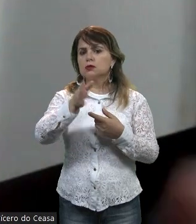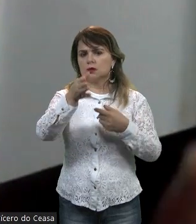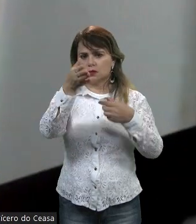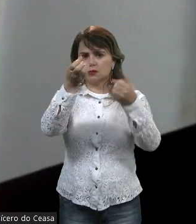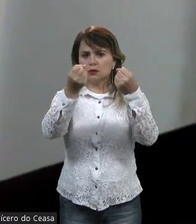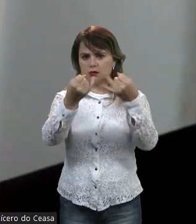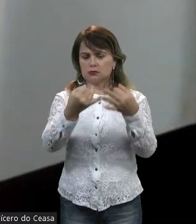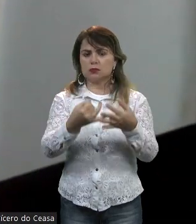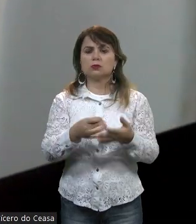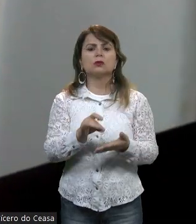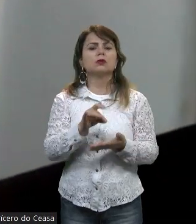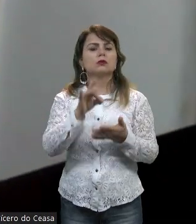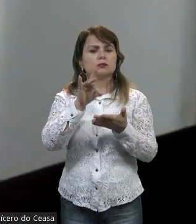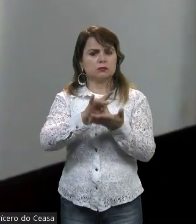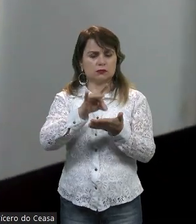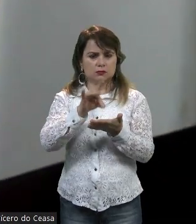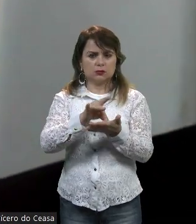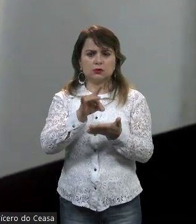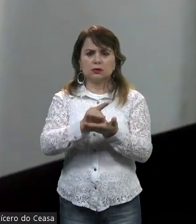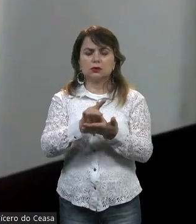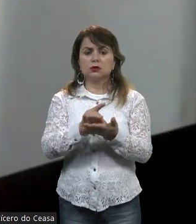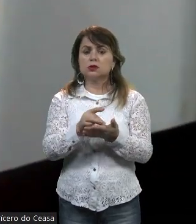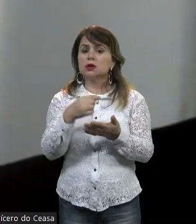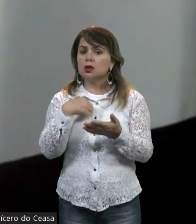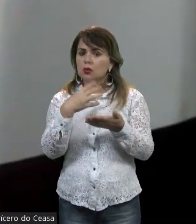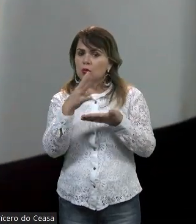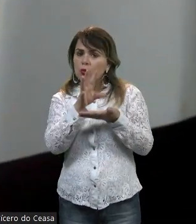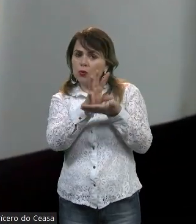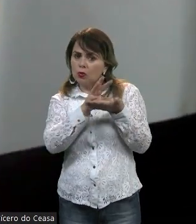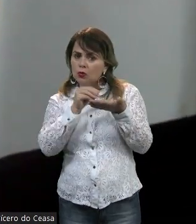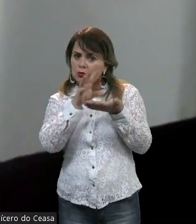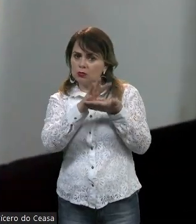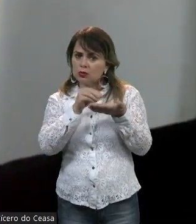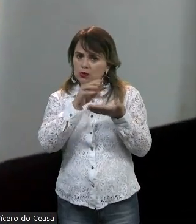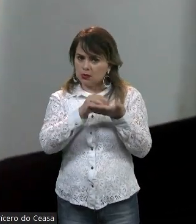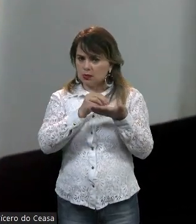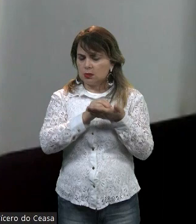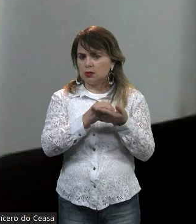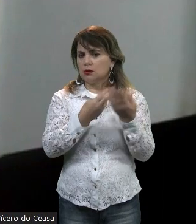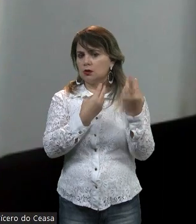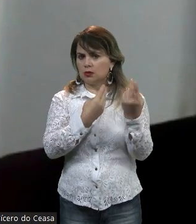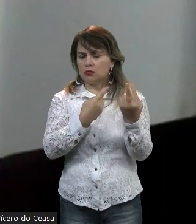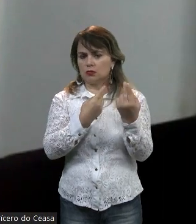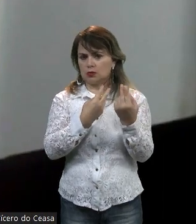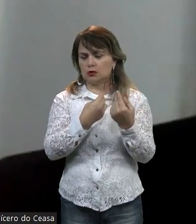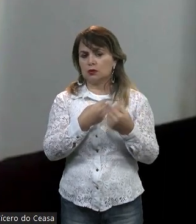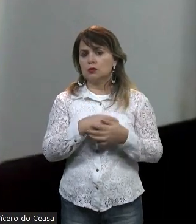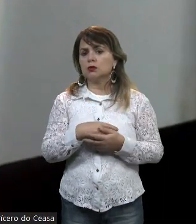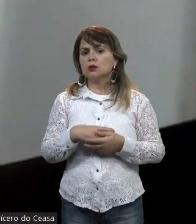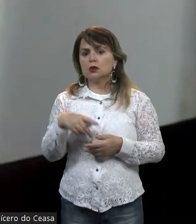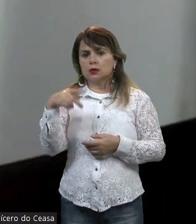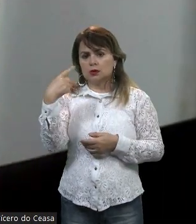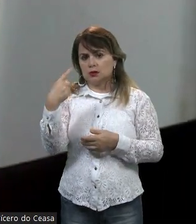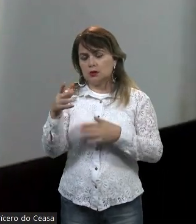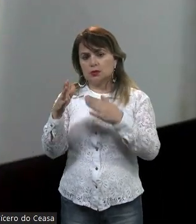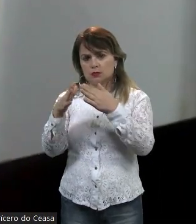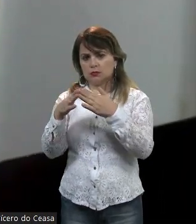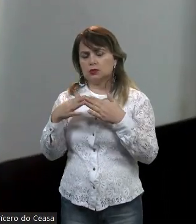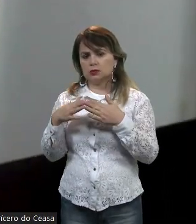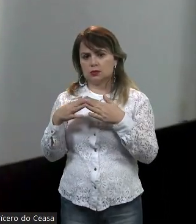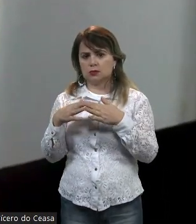e eu vou seguir para reforçar o pedido de Vossa Excelência, vereador Damasceno, à